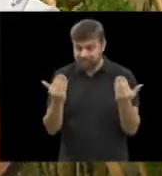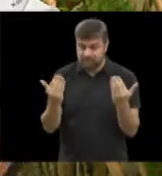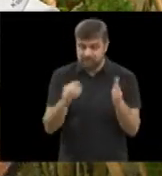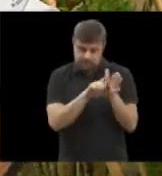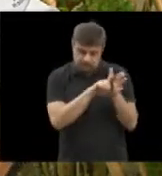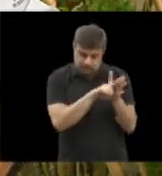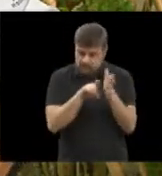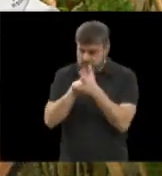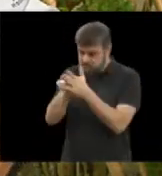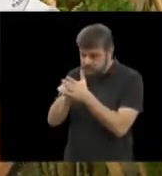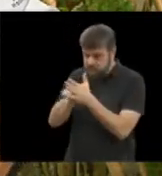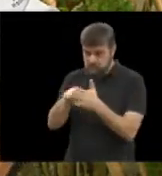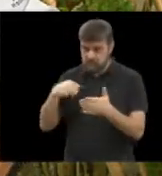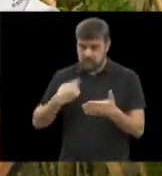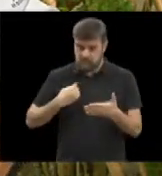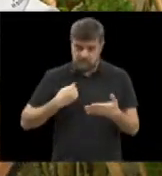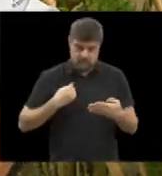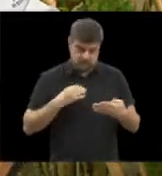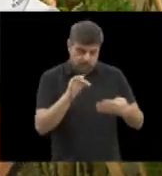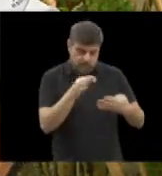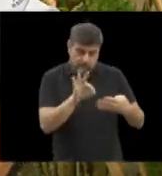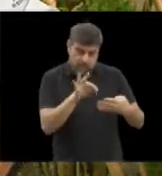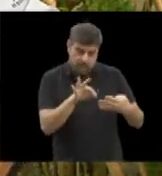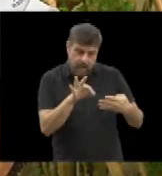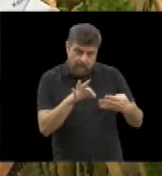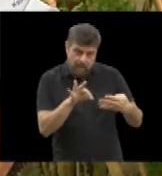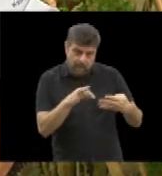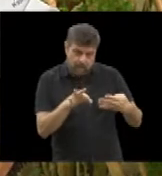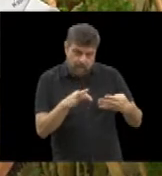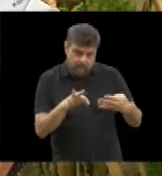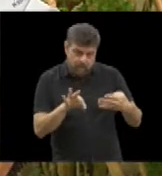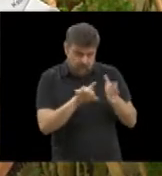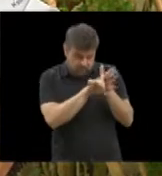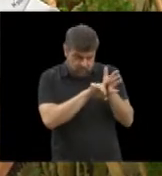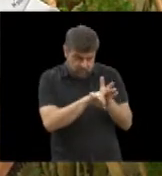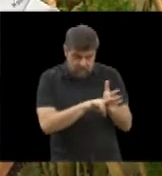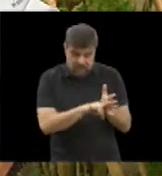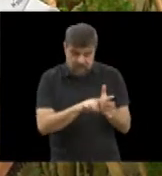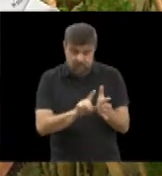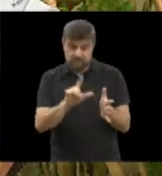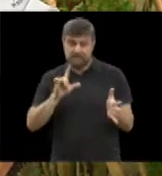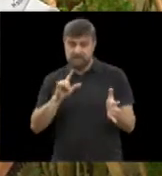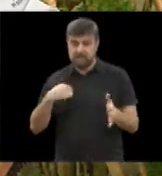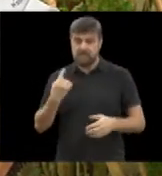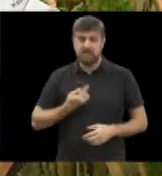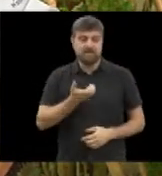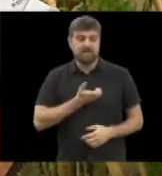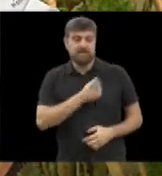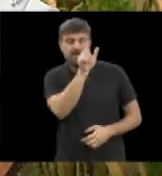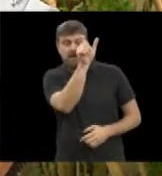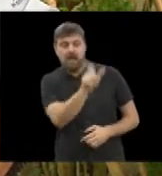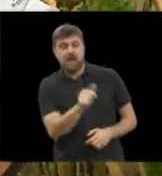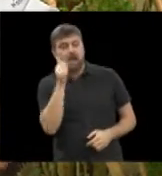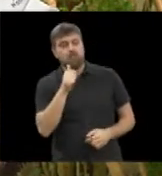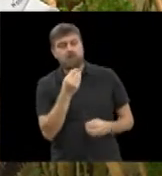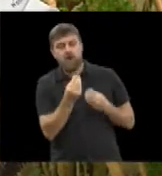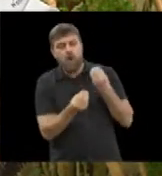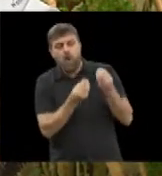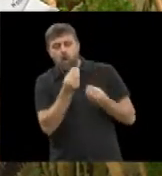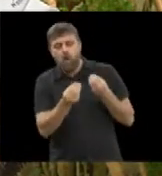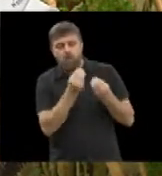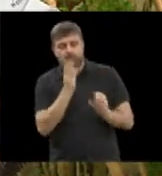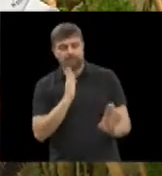uma anamnese, que a gente chama, que é uma consulta prévia, você tenta entender aquela mulher na tentativa